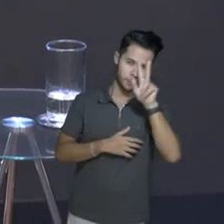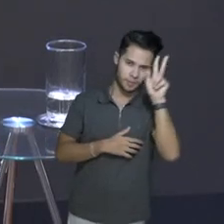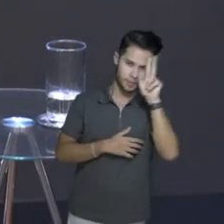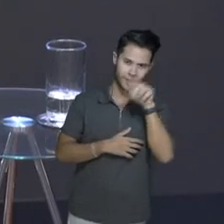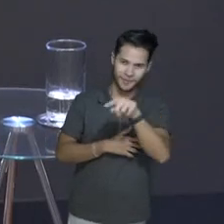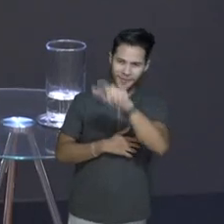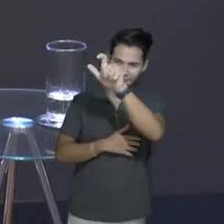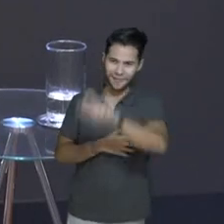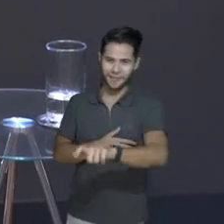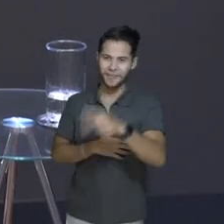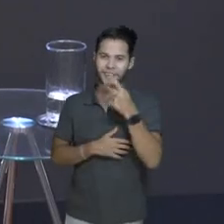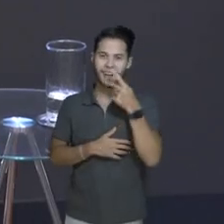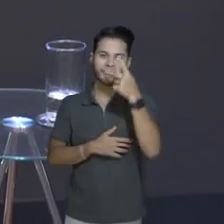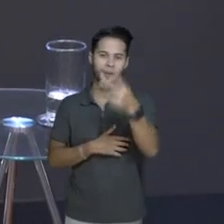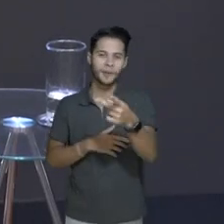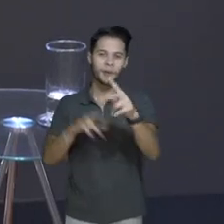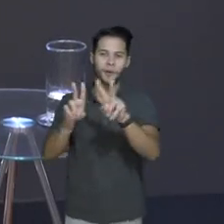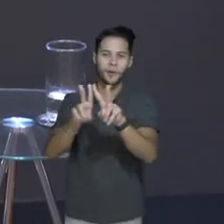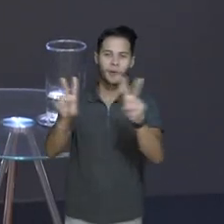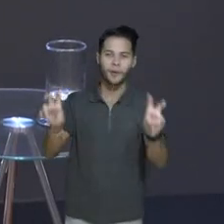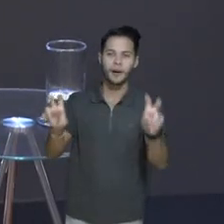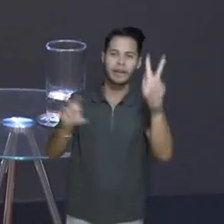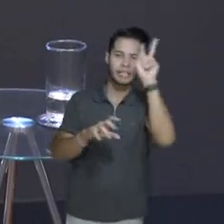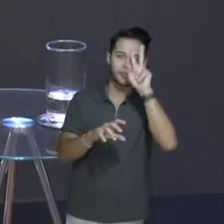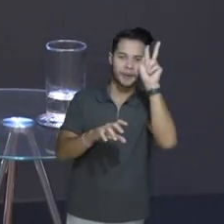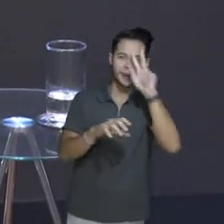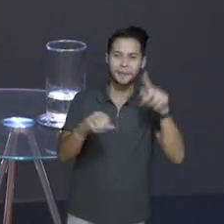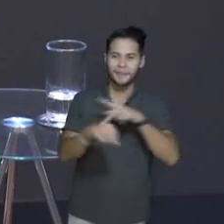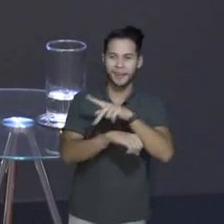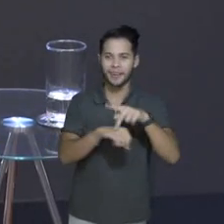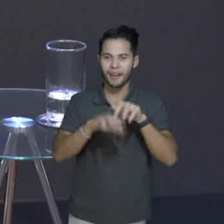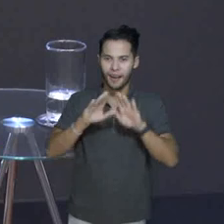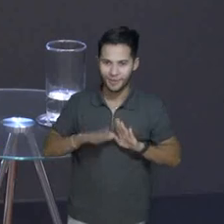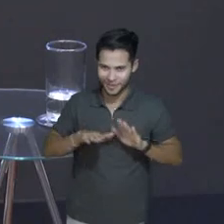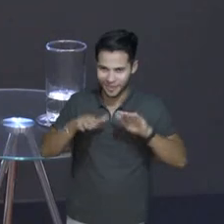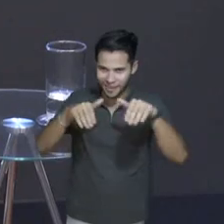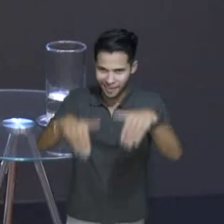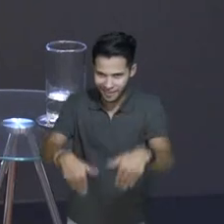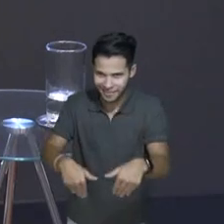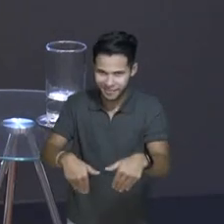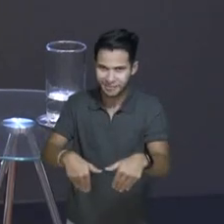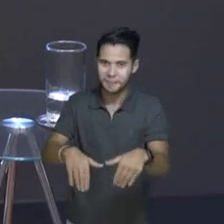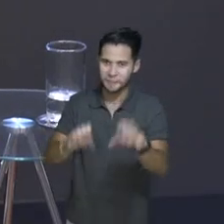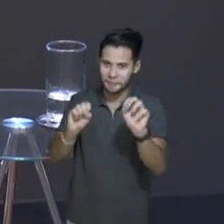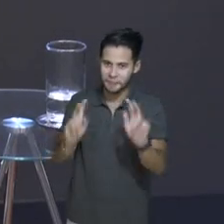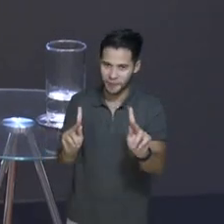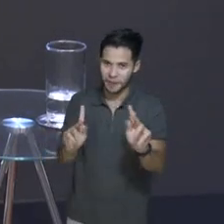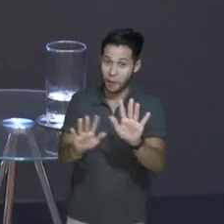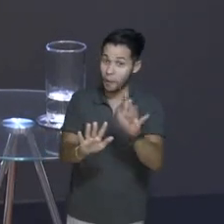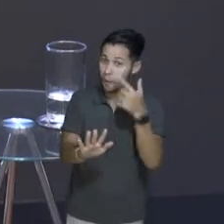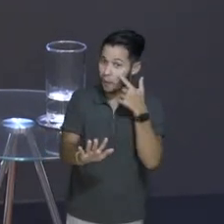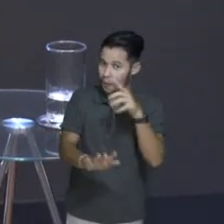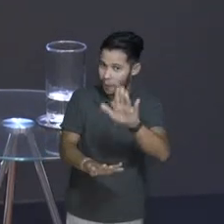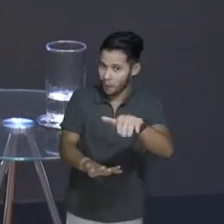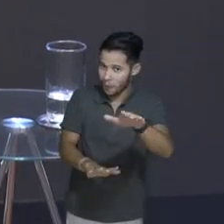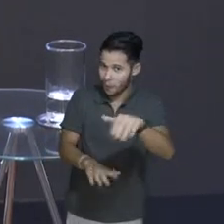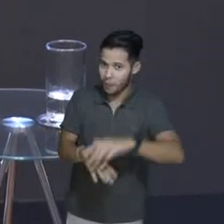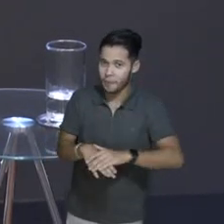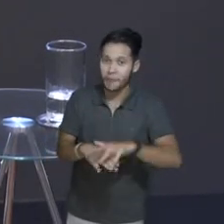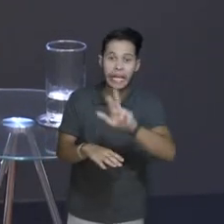da tu mencionou da da história da da Austrália né cara veja bem não é só